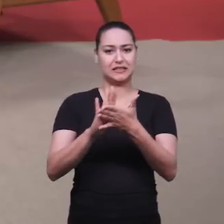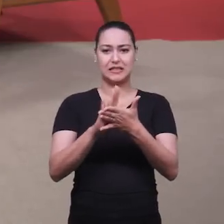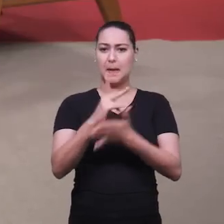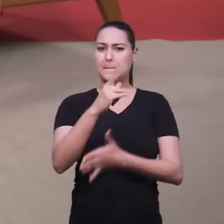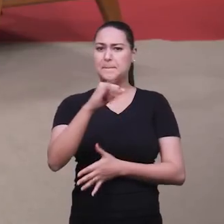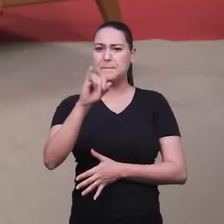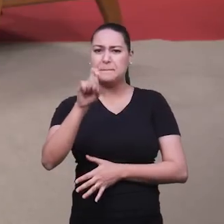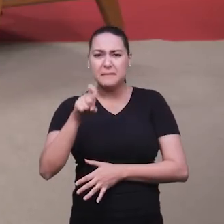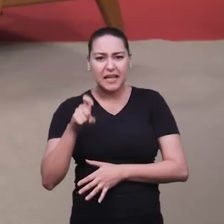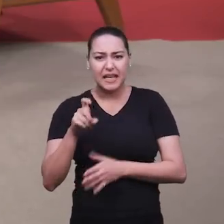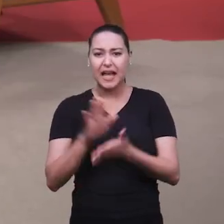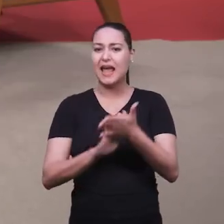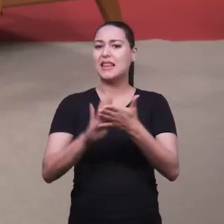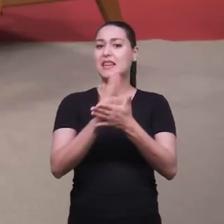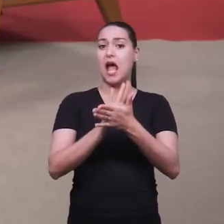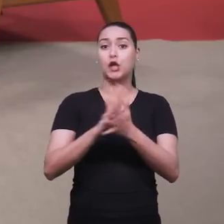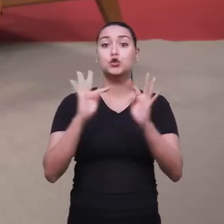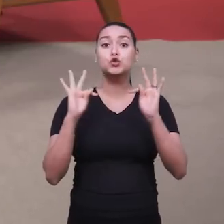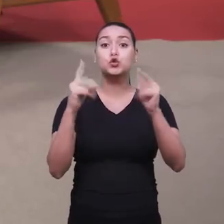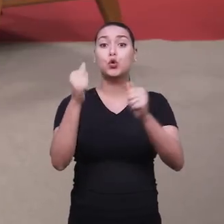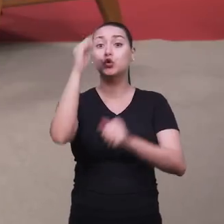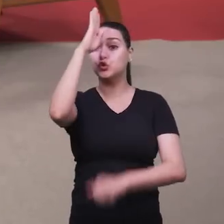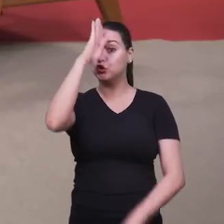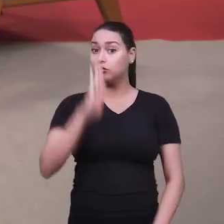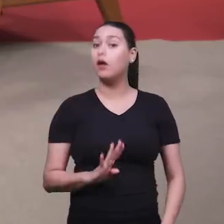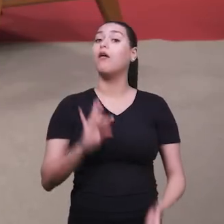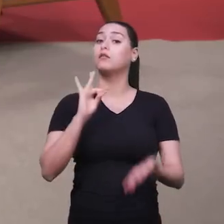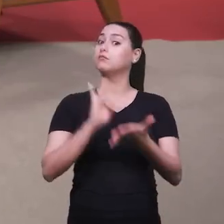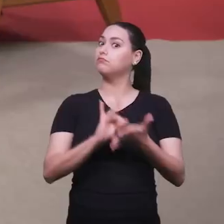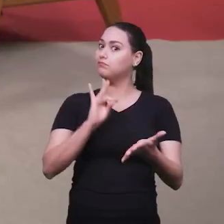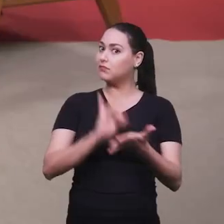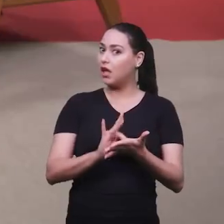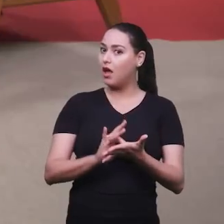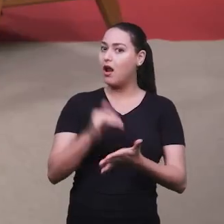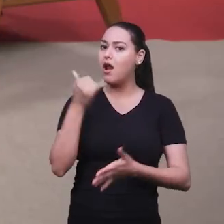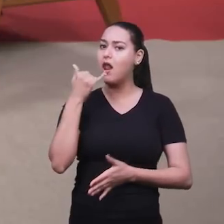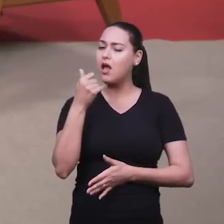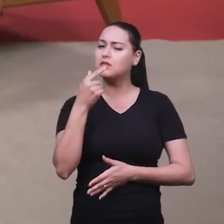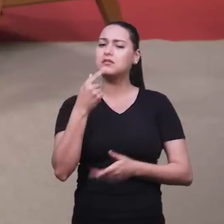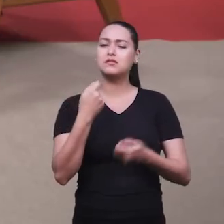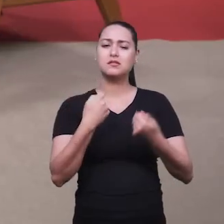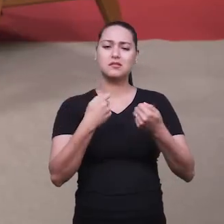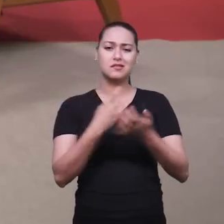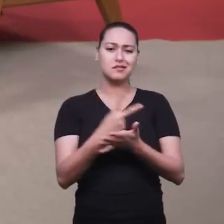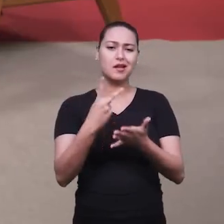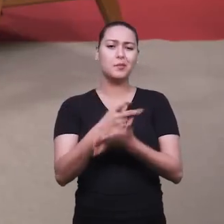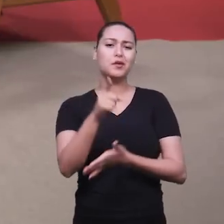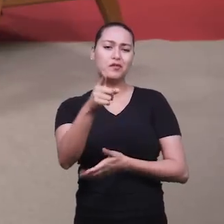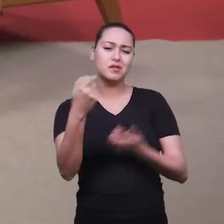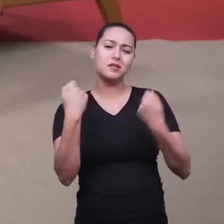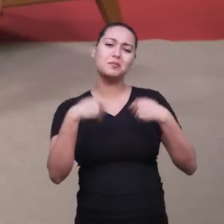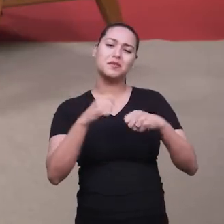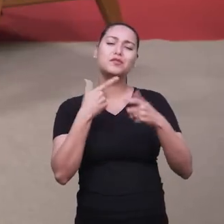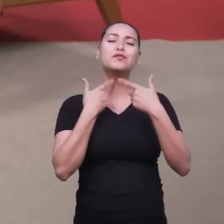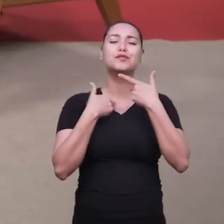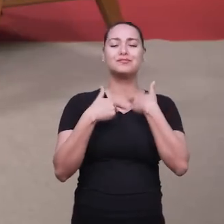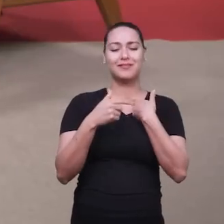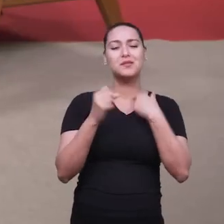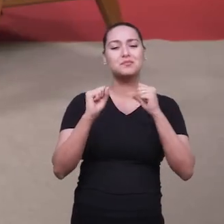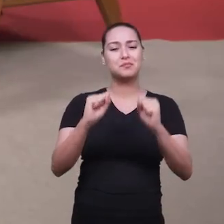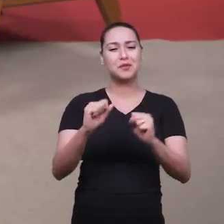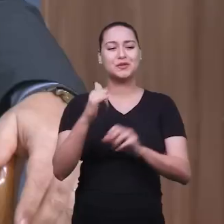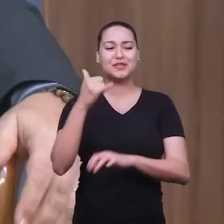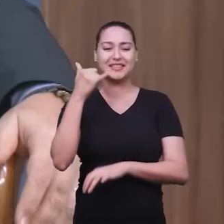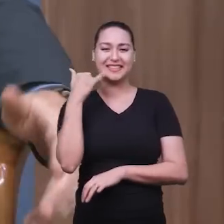oferta, Pix, nada disso, é tudo de graça mesmo. Ligue sempre que você desejar ou sempre que você